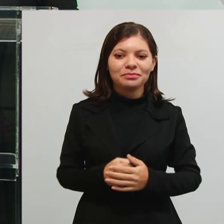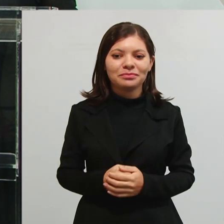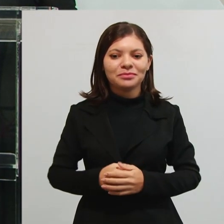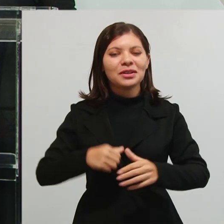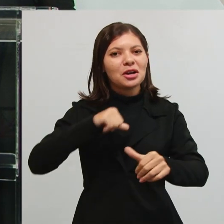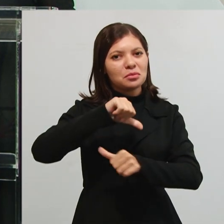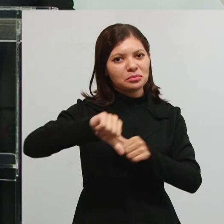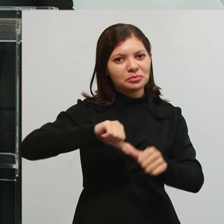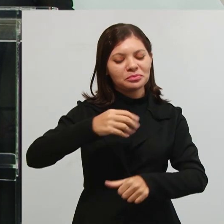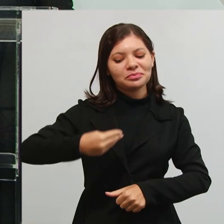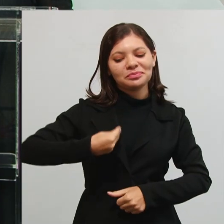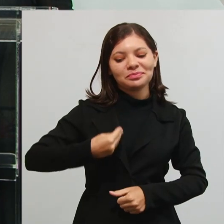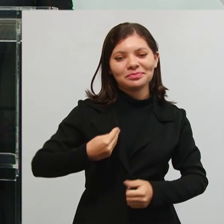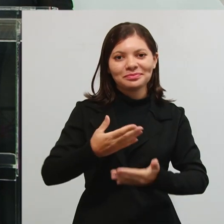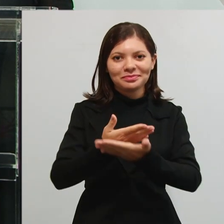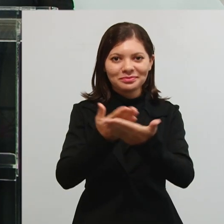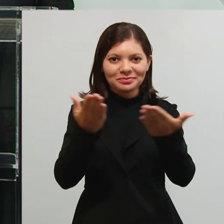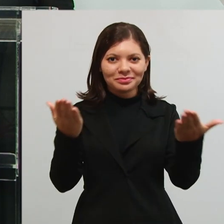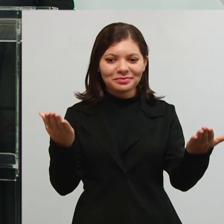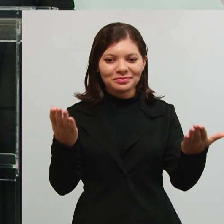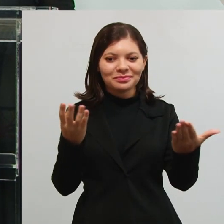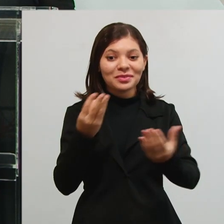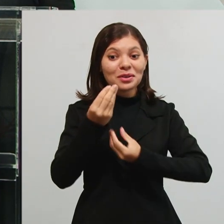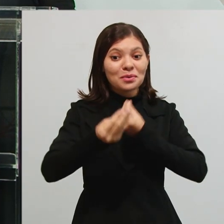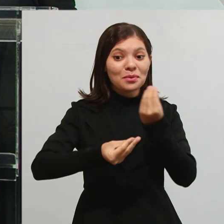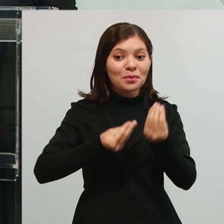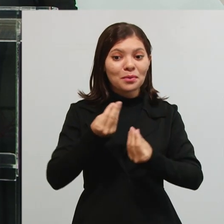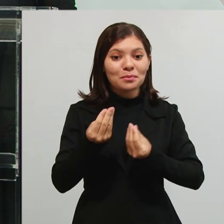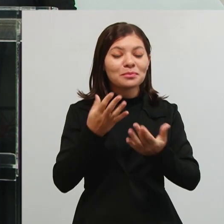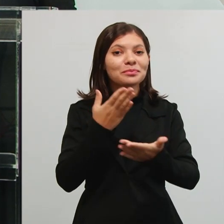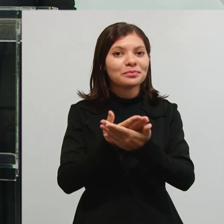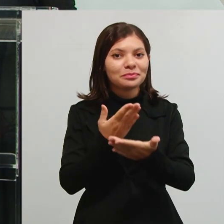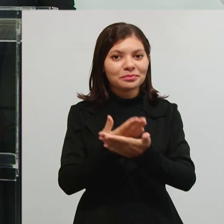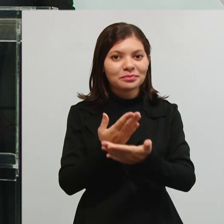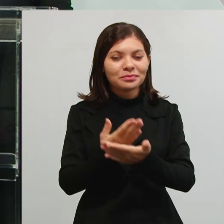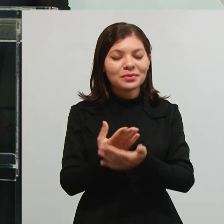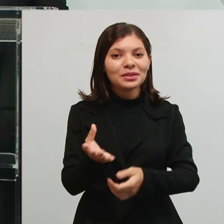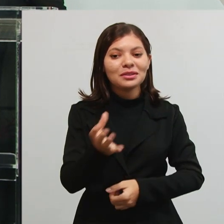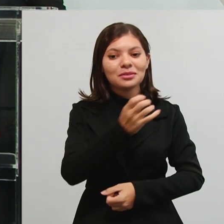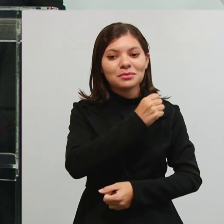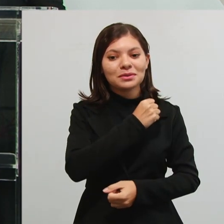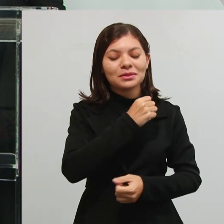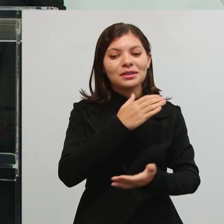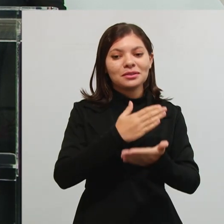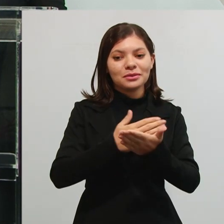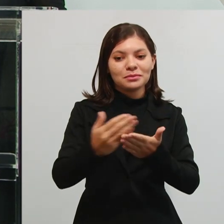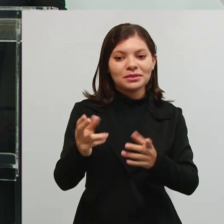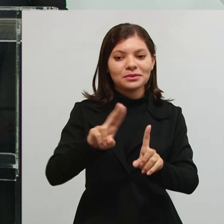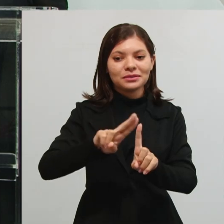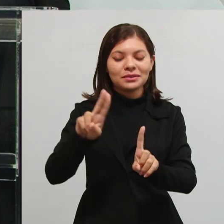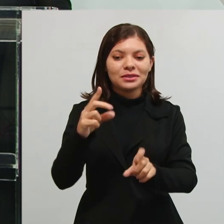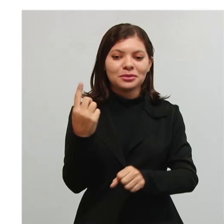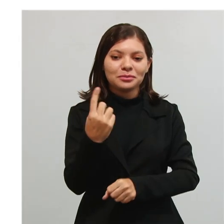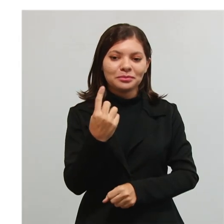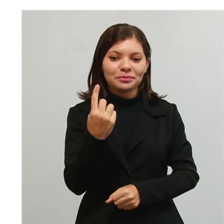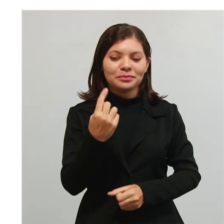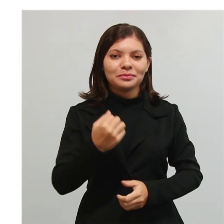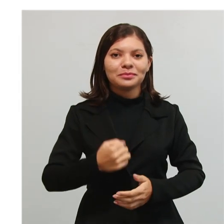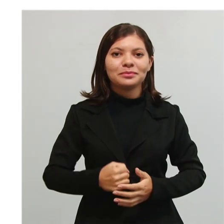essa mudança na vida de vocês através dos estudos Então vamos lá começar a nossa unidade